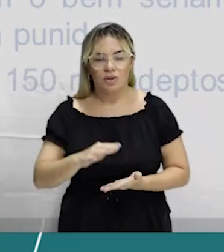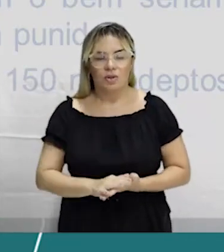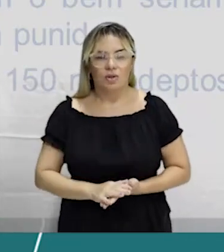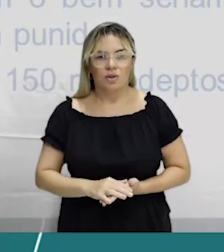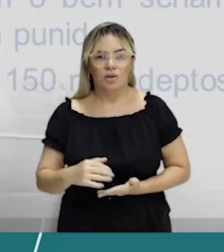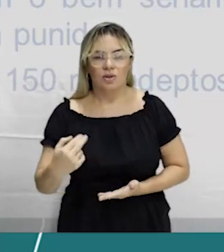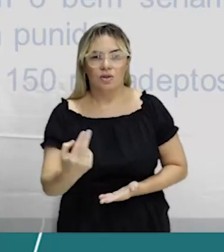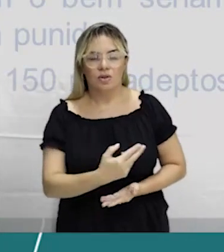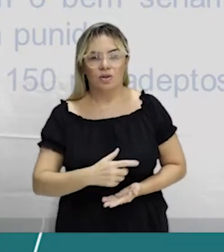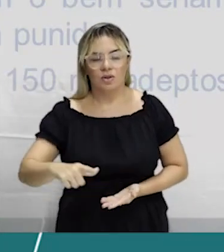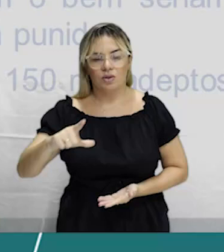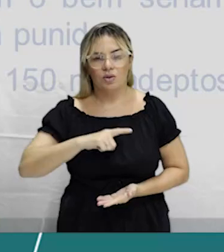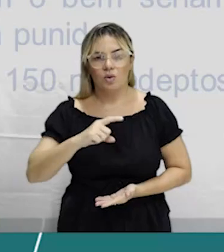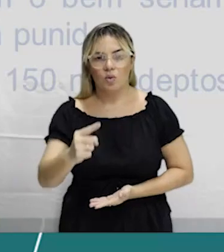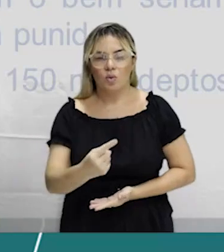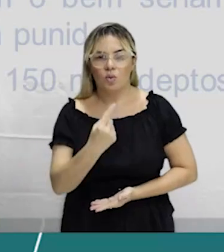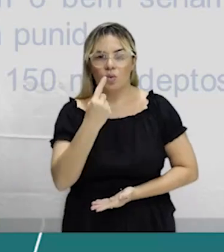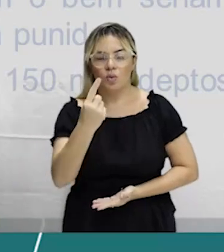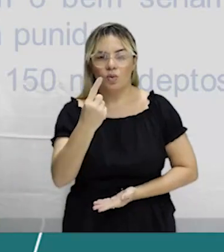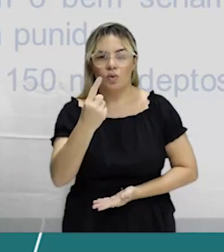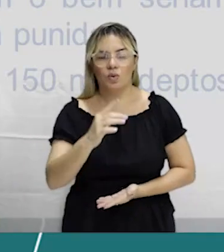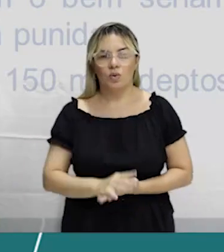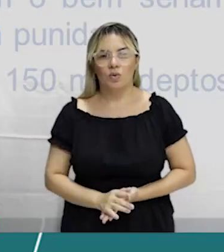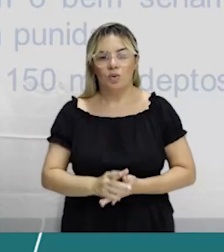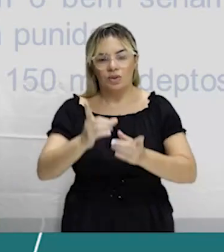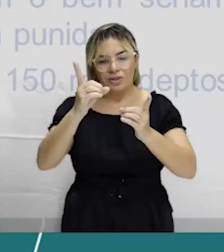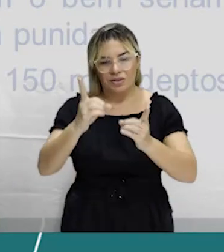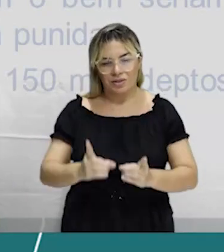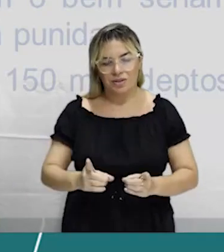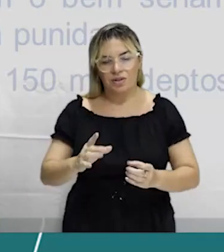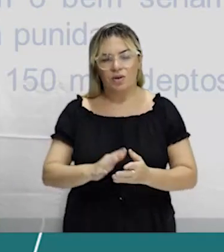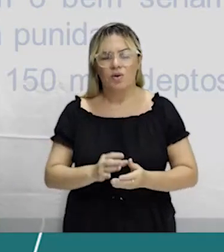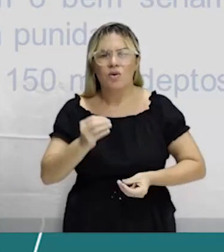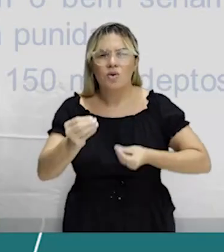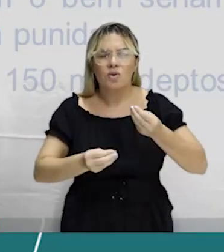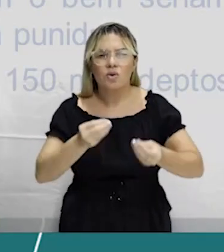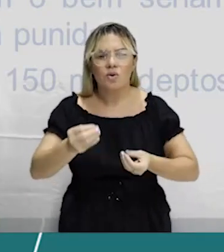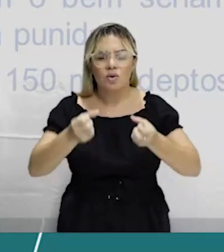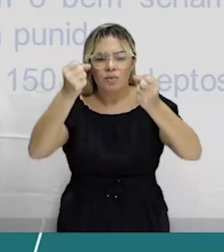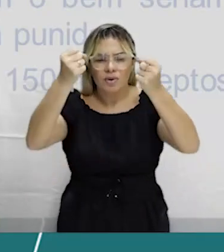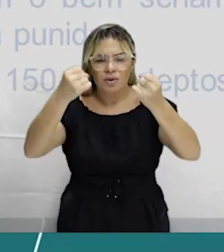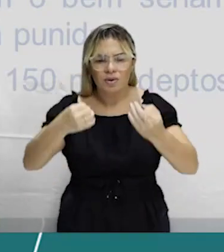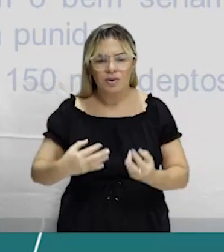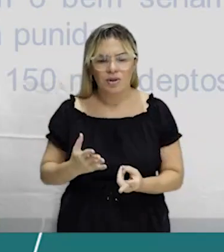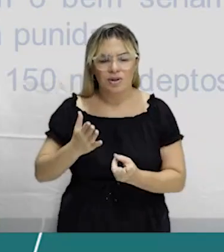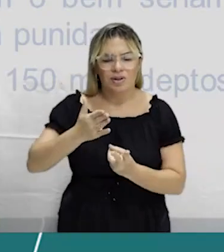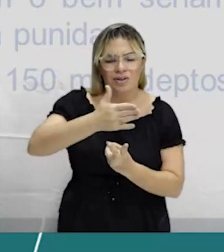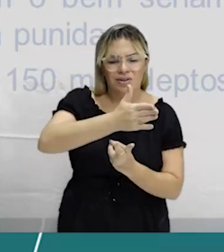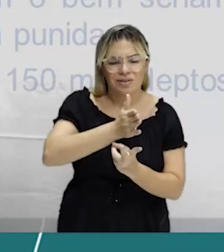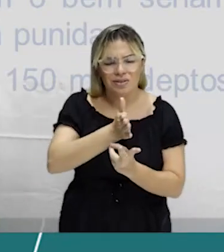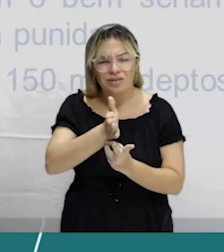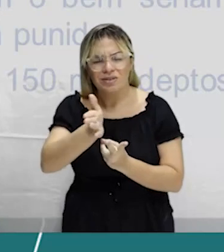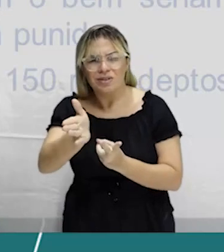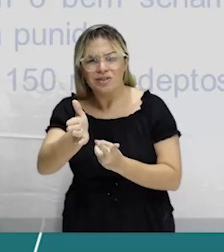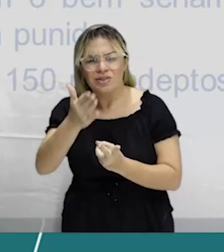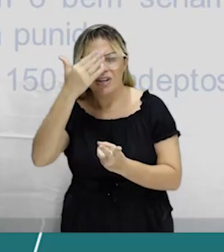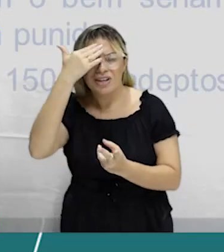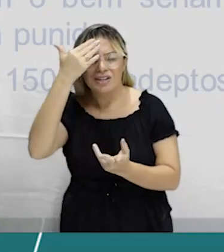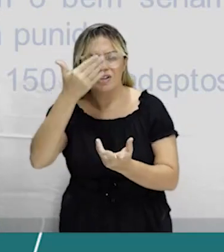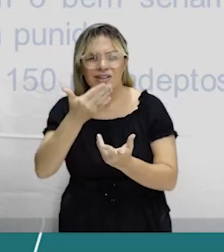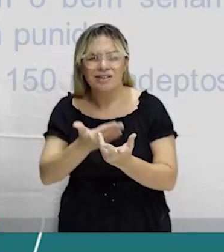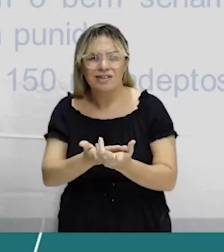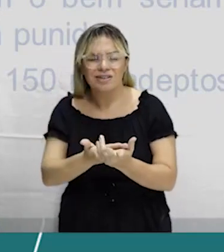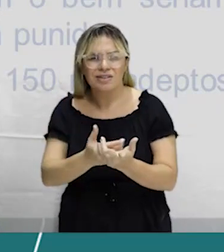a existência de apenas um único Deus. Na verdade, como explicar esse dualismo, né, com a existência de um